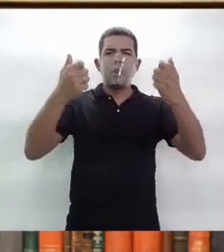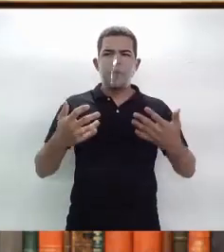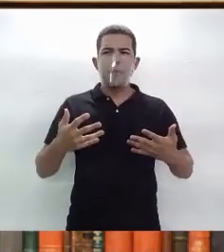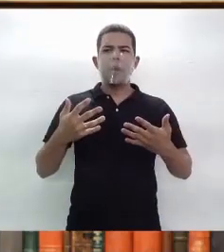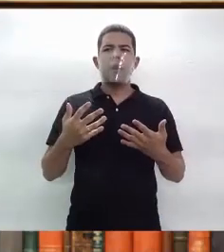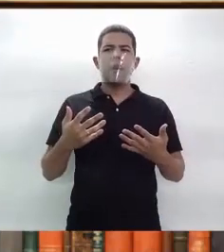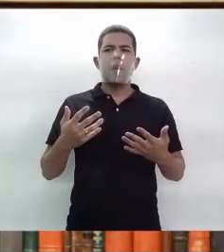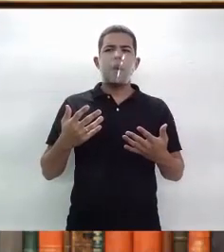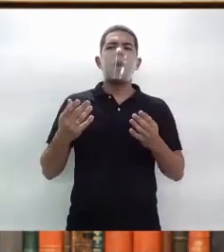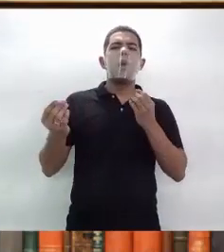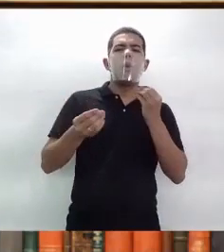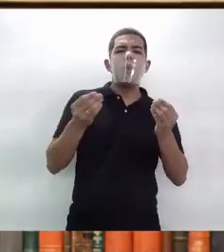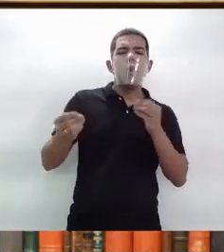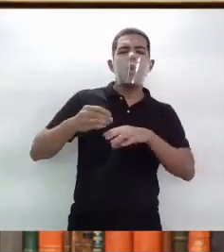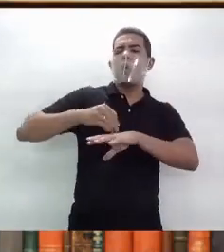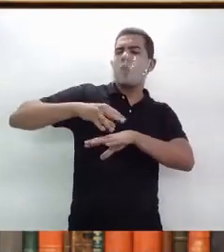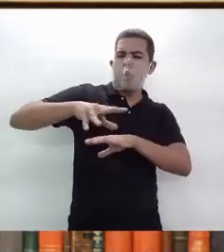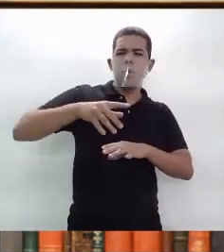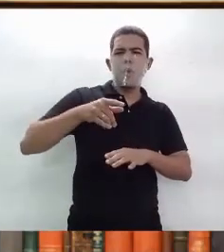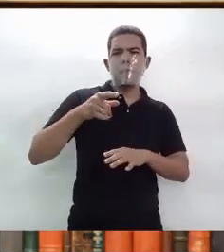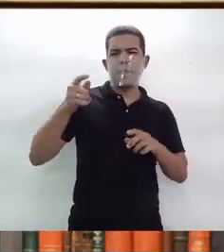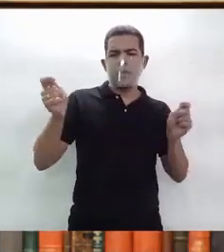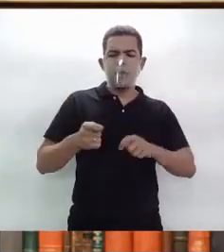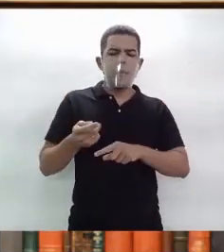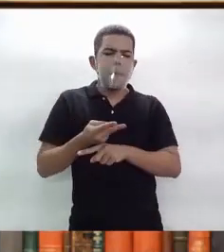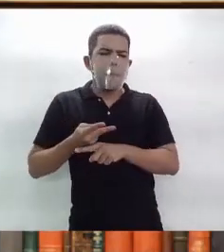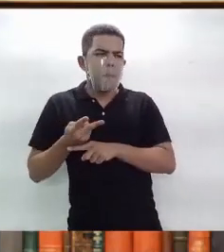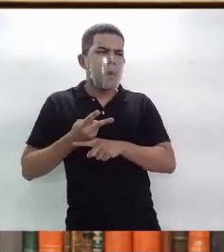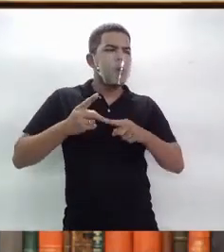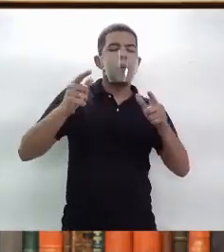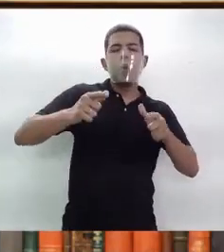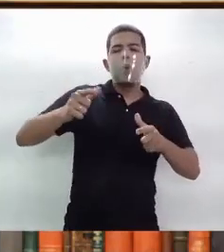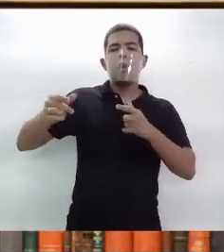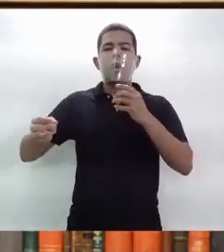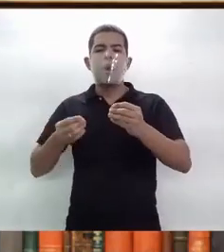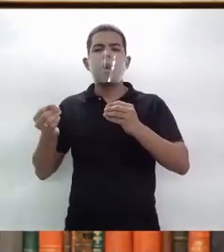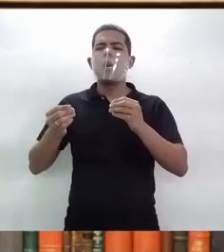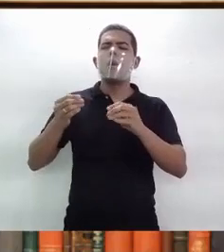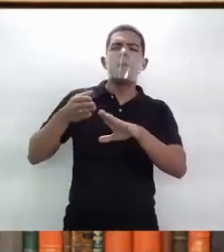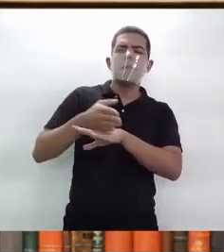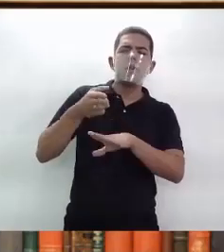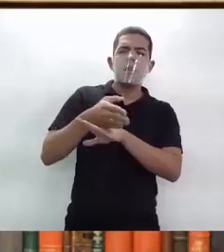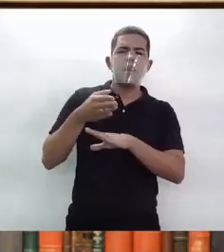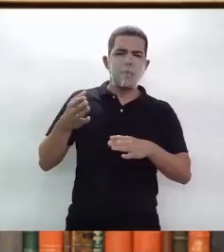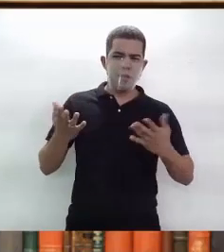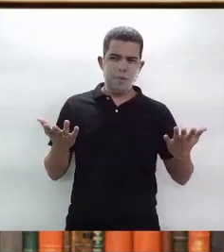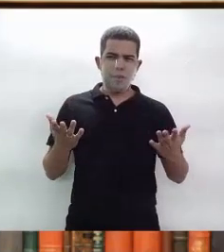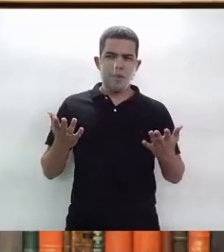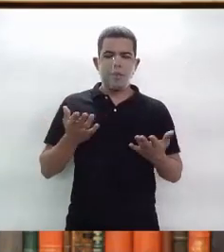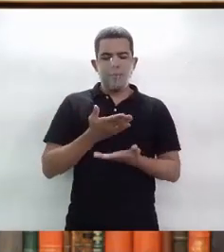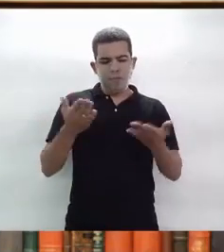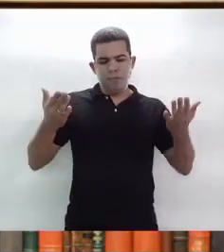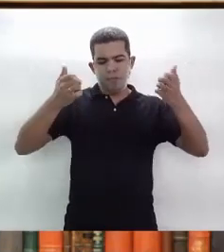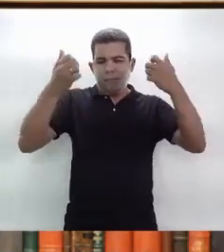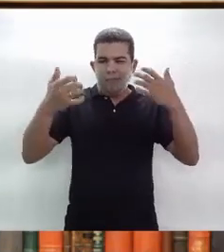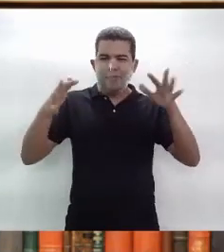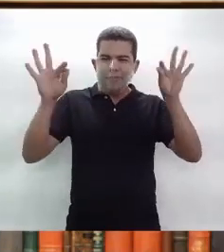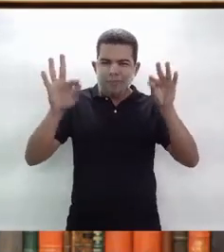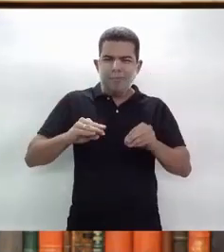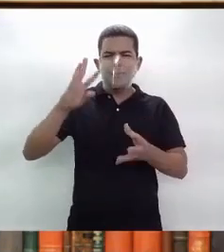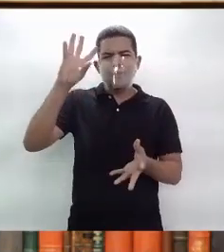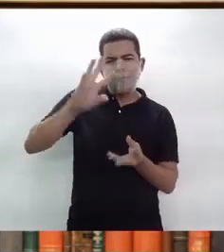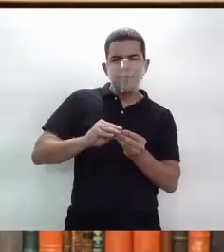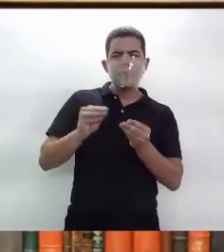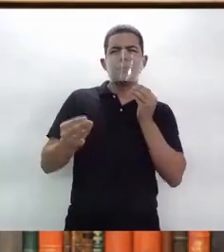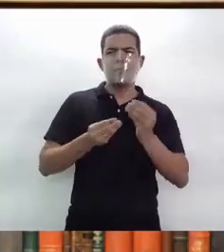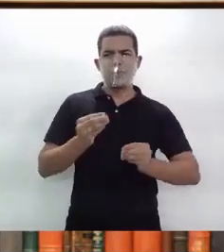assim, indicasse aos estudantes o que procurar, onde participar. Certo? Isso. Suas palavras finais aqui para os